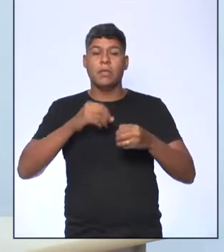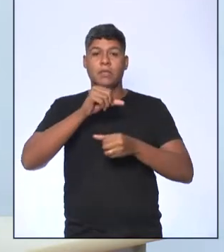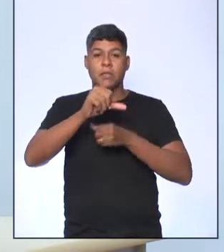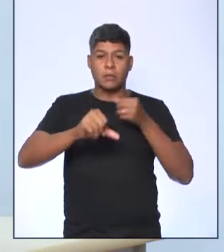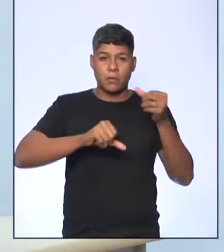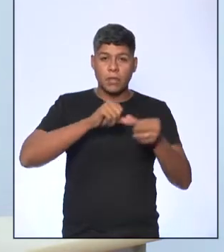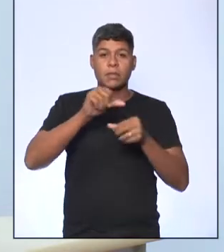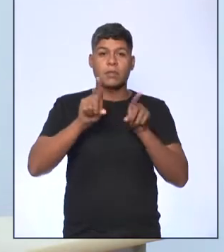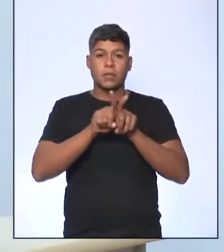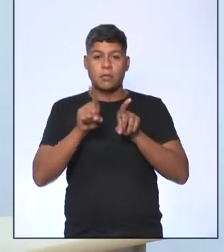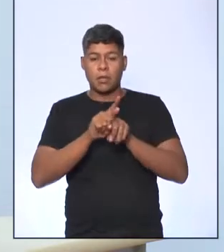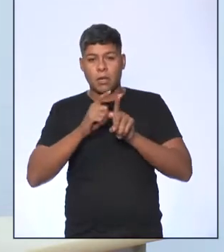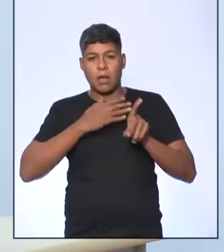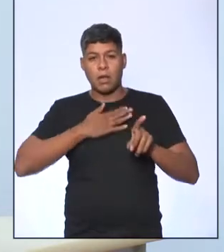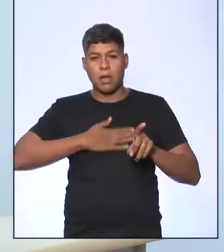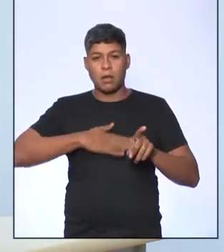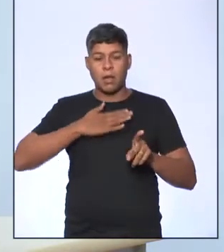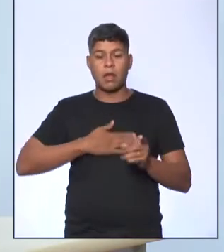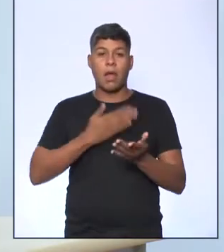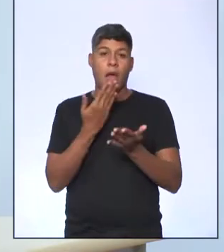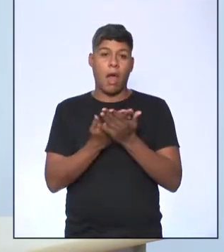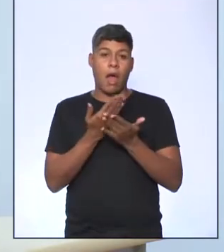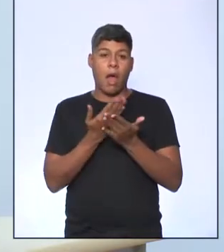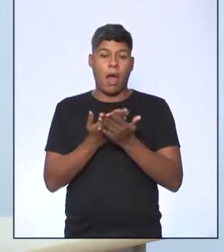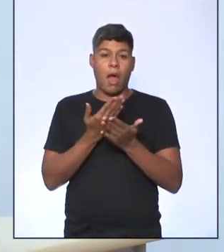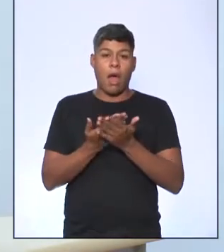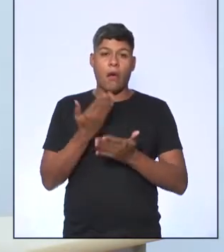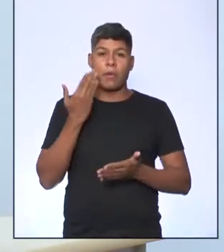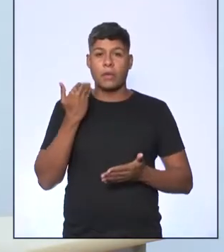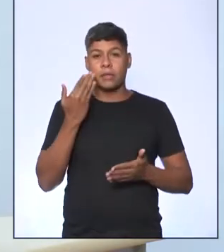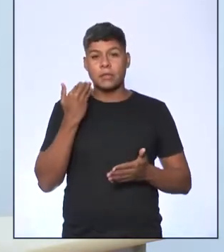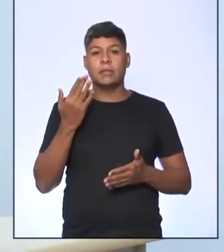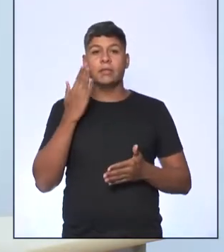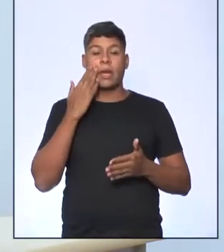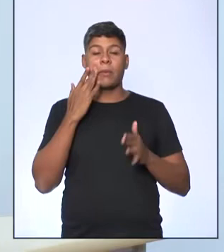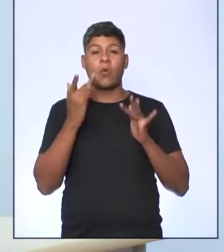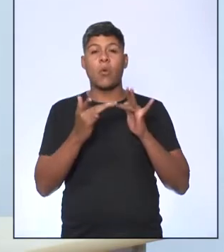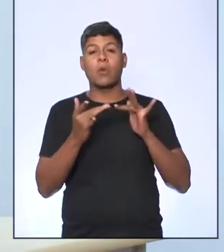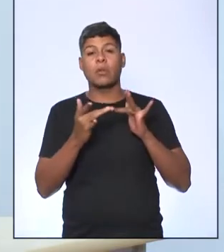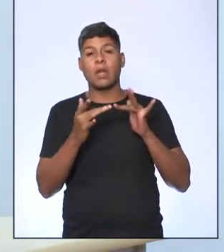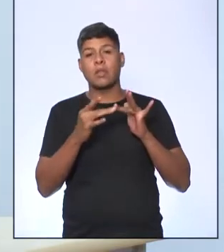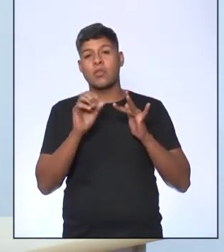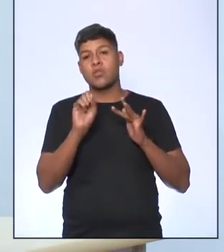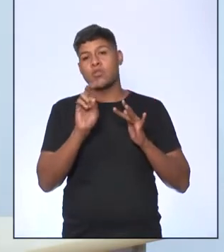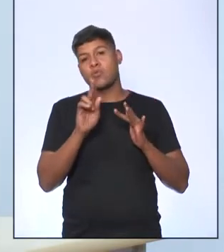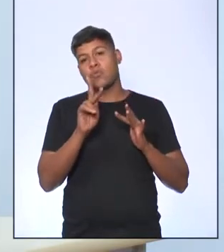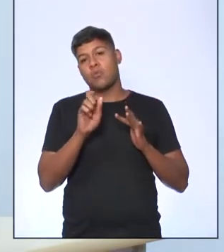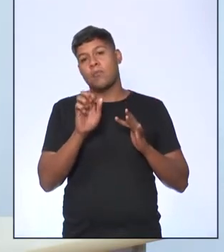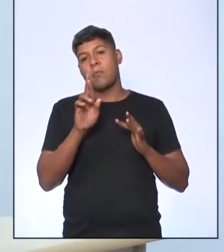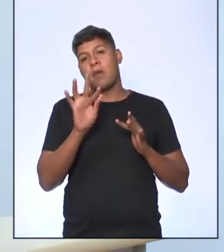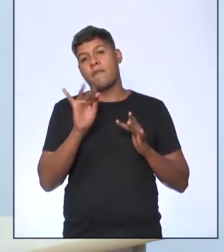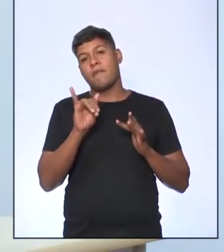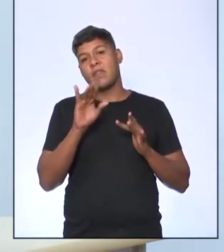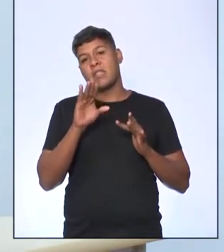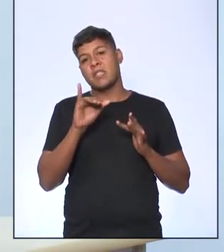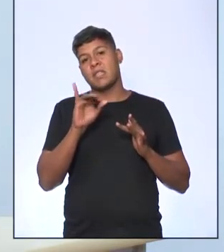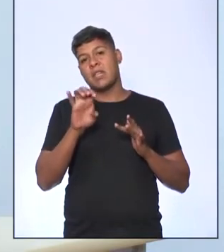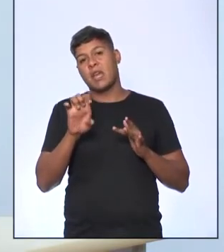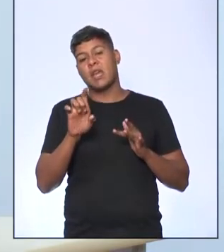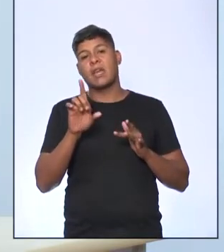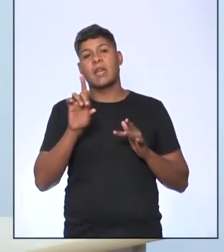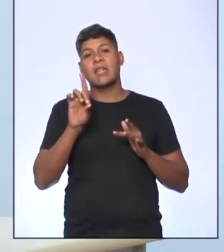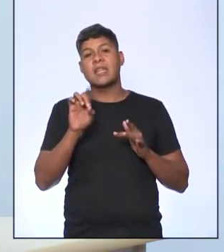mais lenta. A gente viu também, na aula passada, superfície de contato. Superfície de contato também tem relação